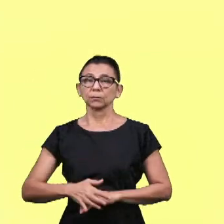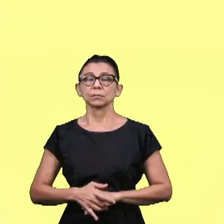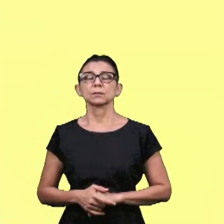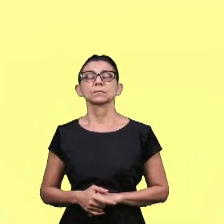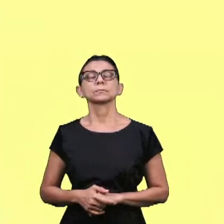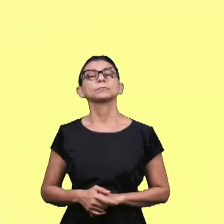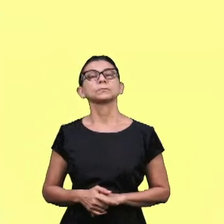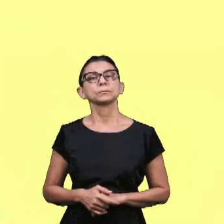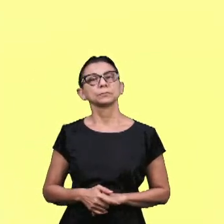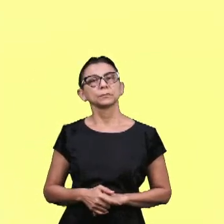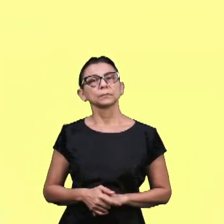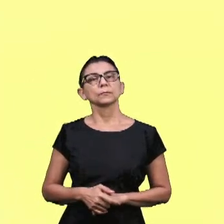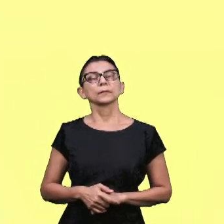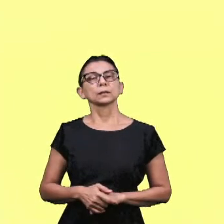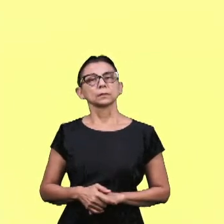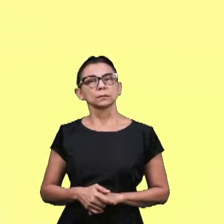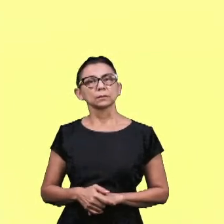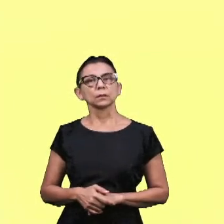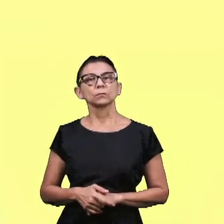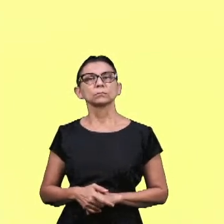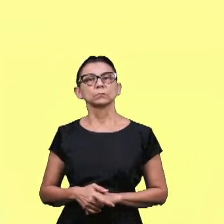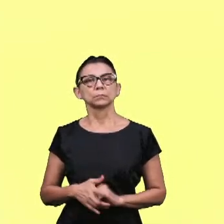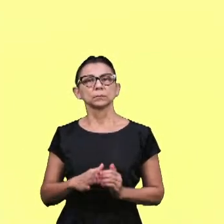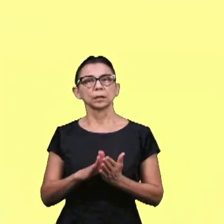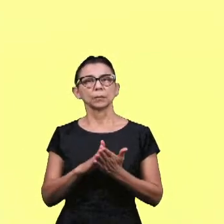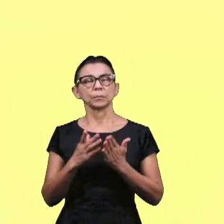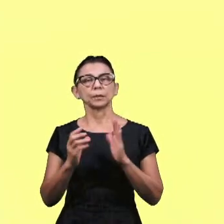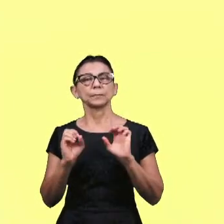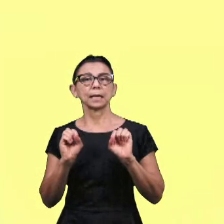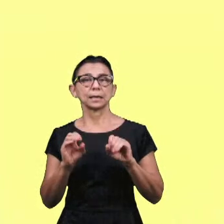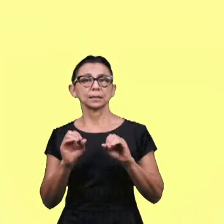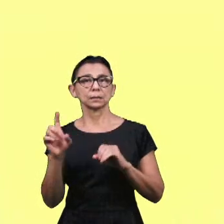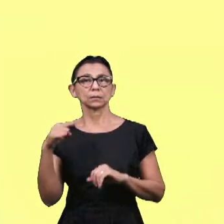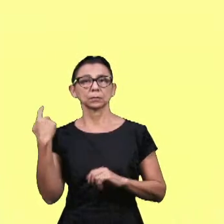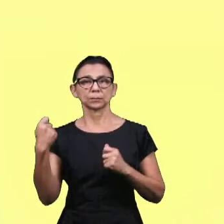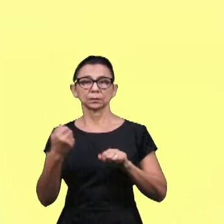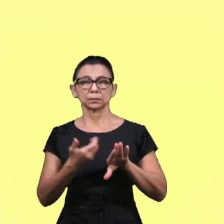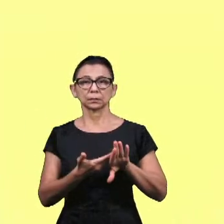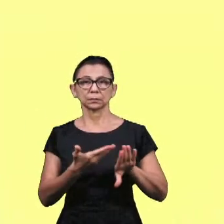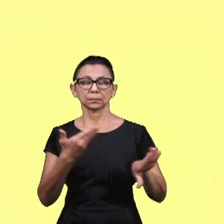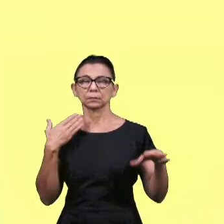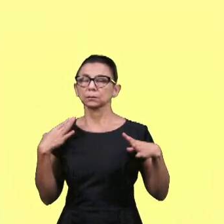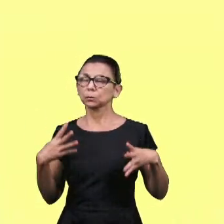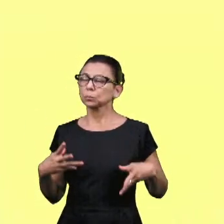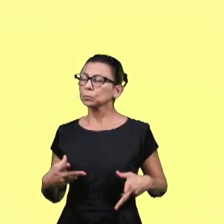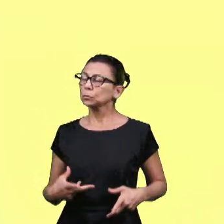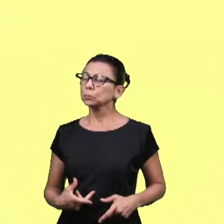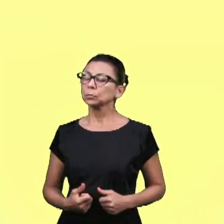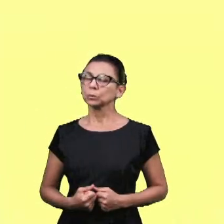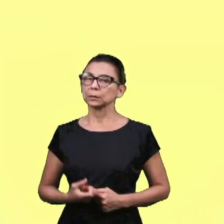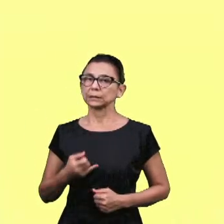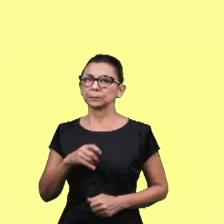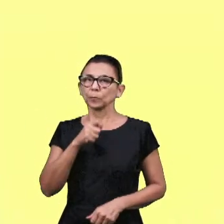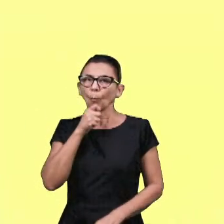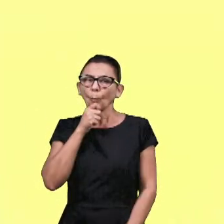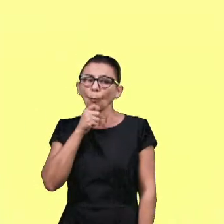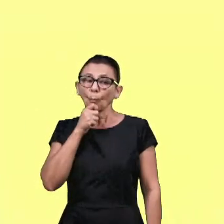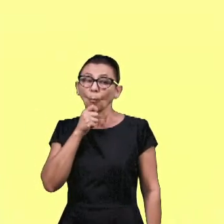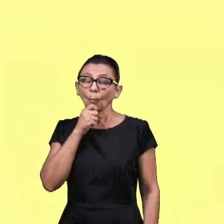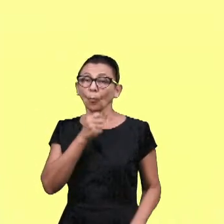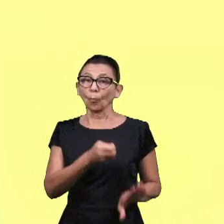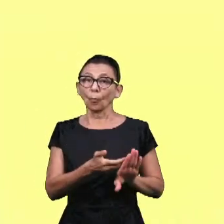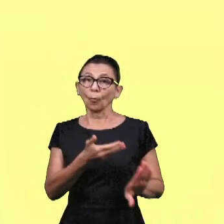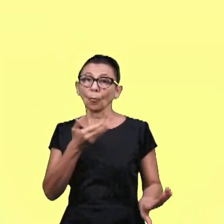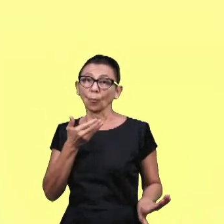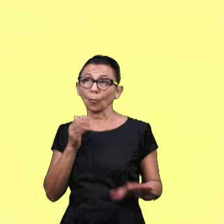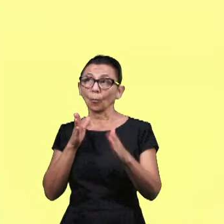fala que nós precisamos viver em santificação. Porque sem santificação, ninguém